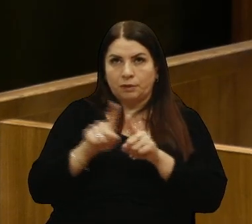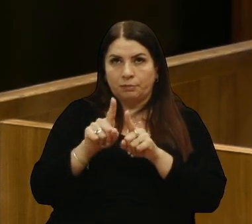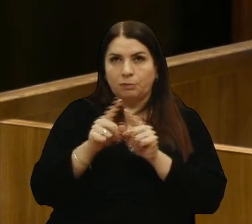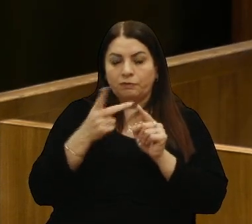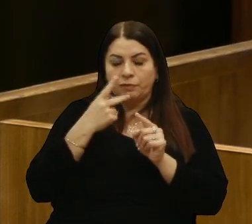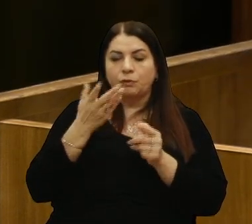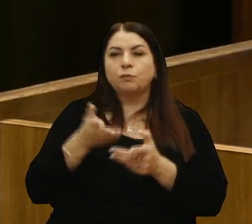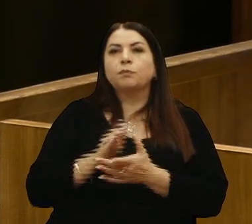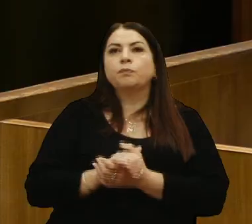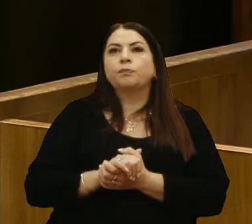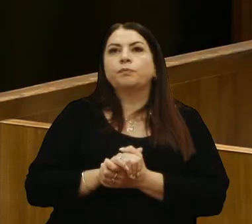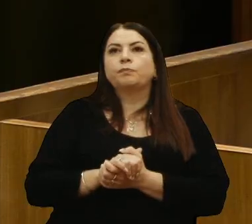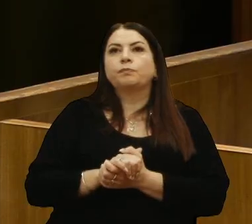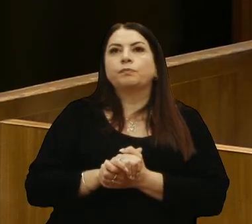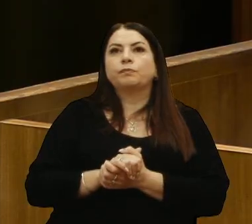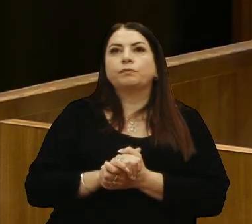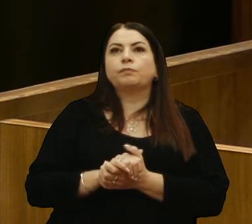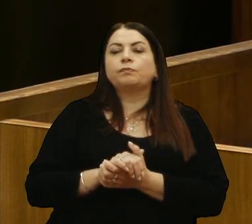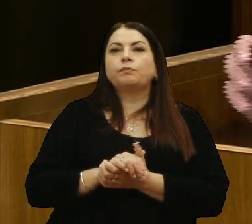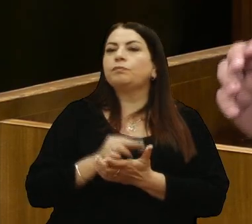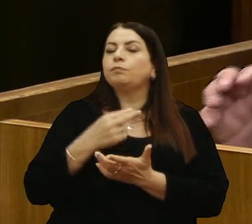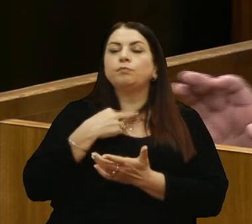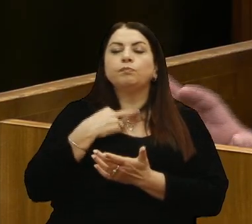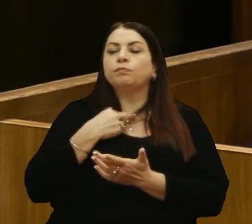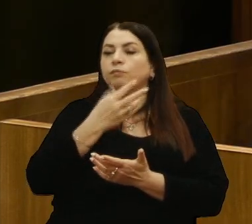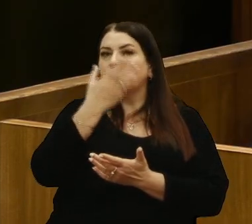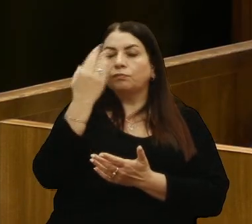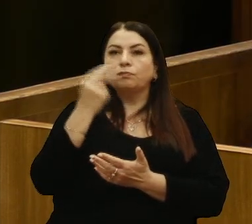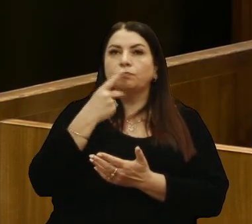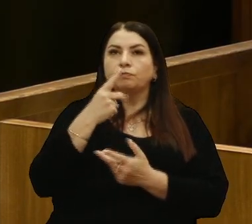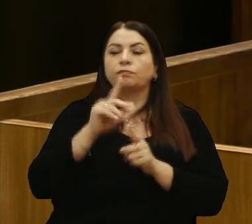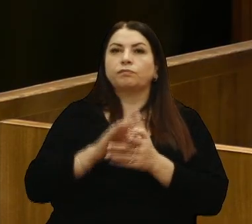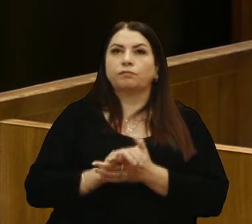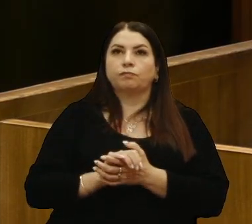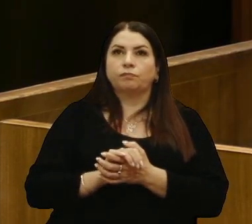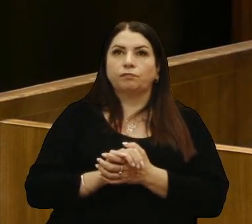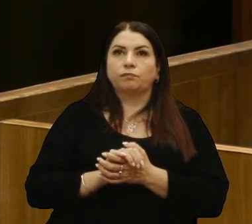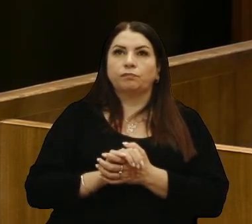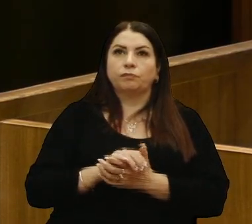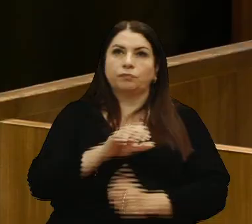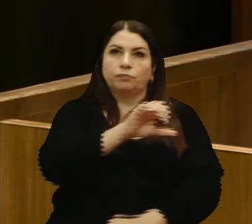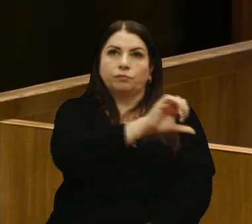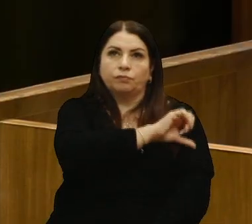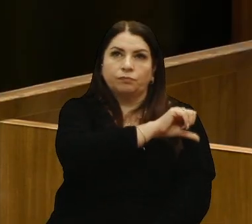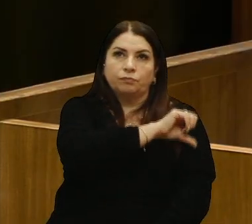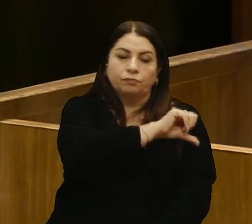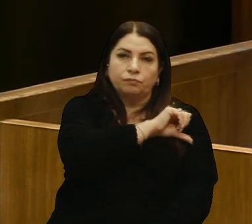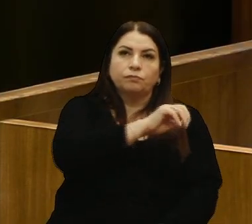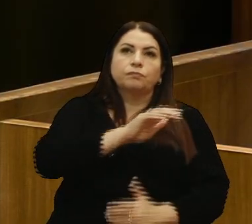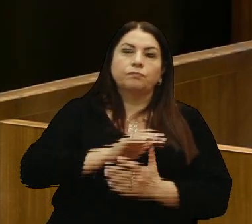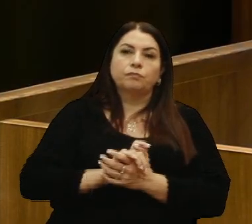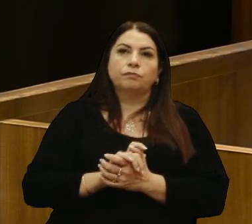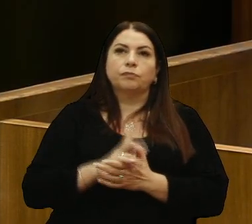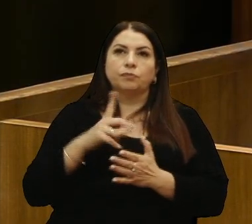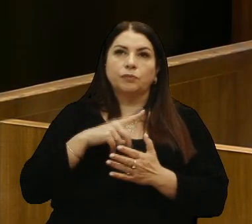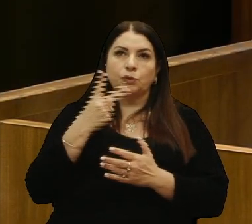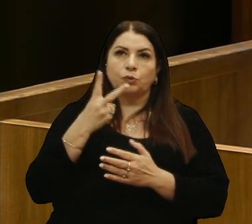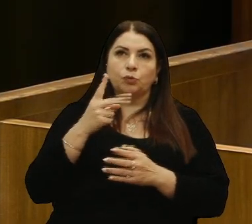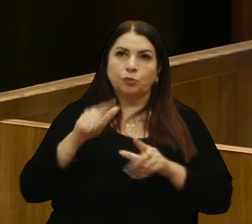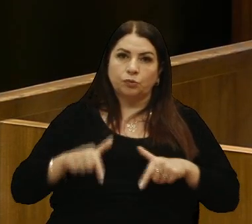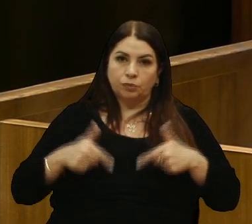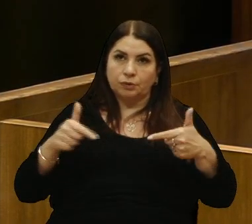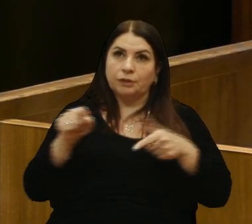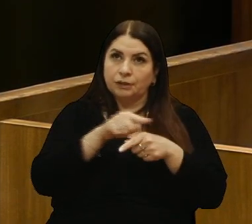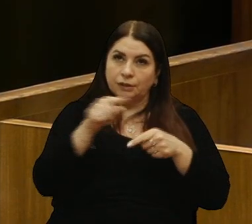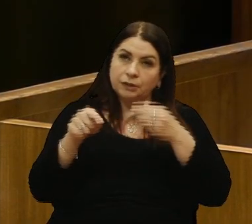falar hoje, e não poderia deixar de falar, é a questão dos nonoanos. Já tiveram duas ações